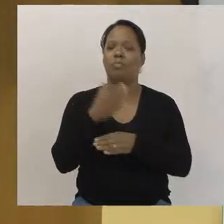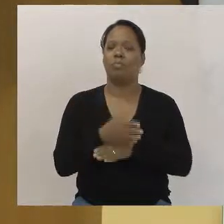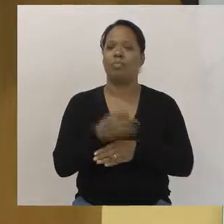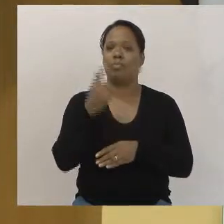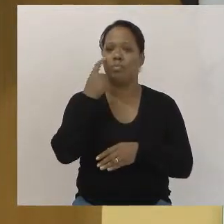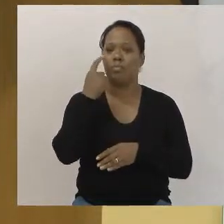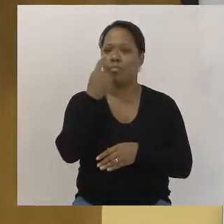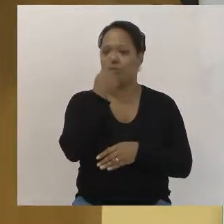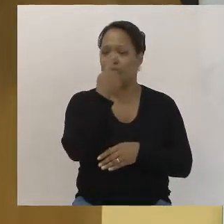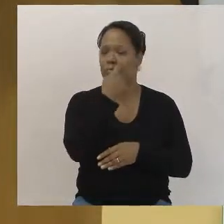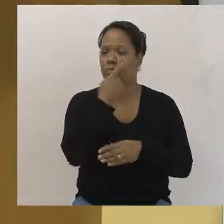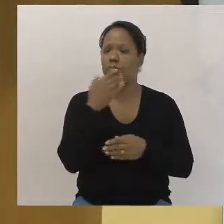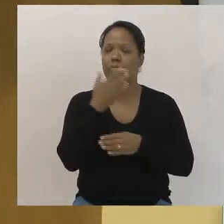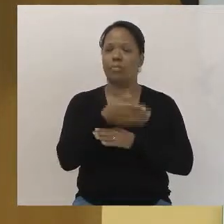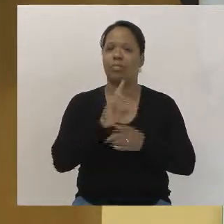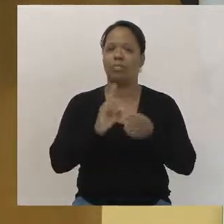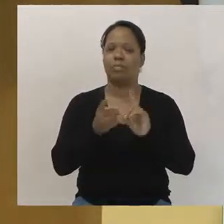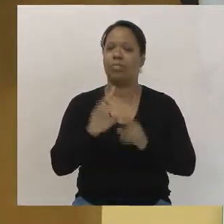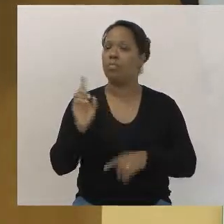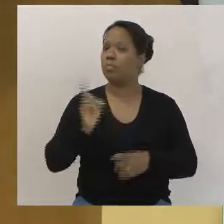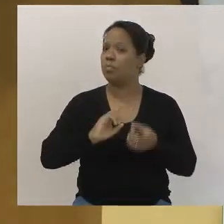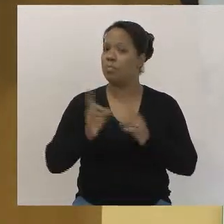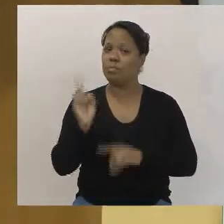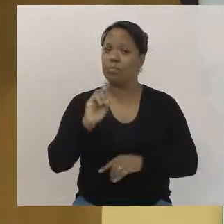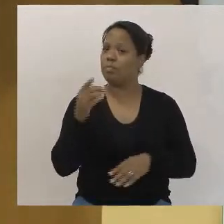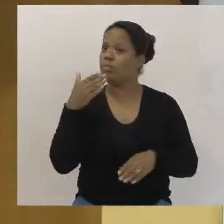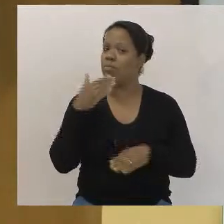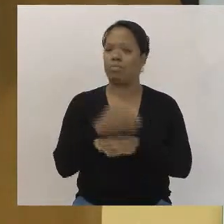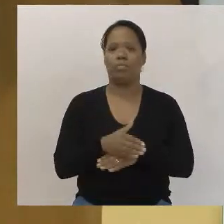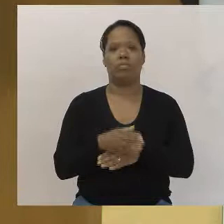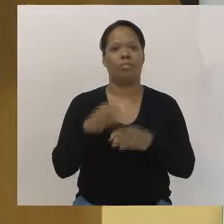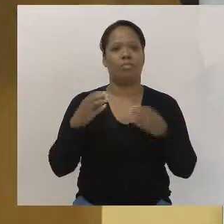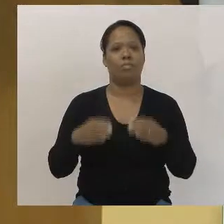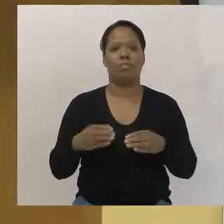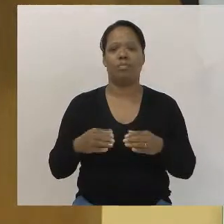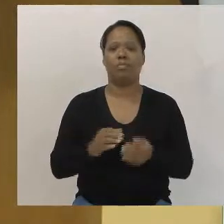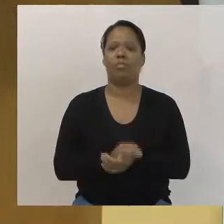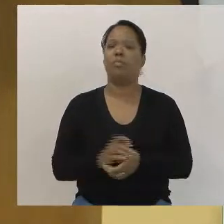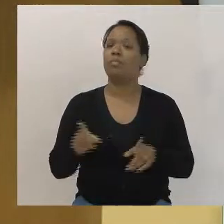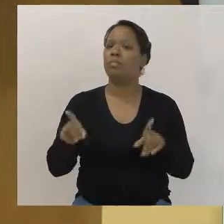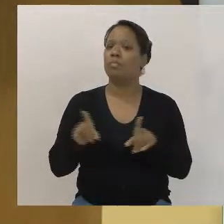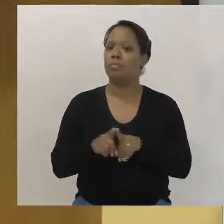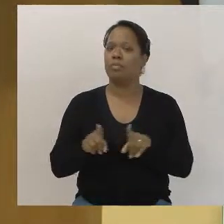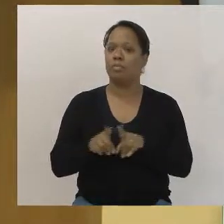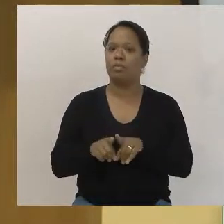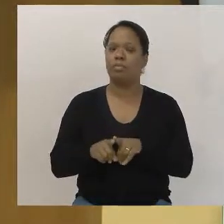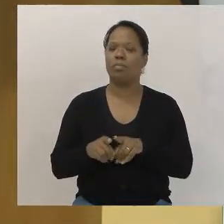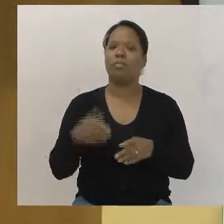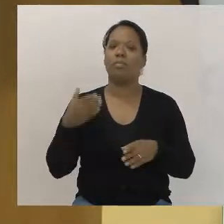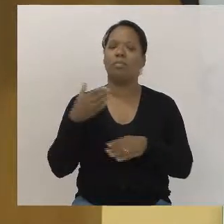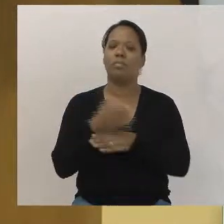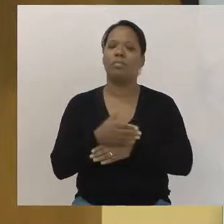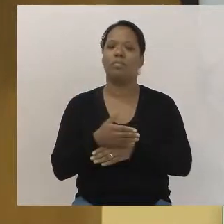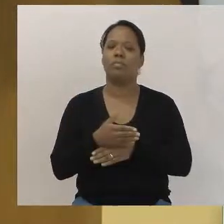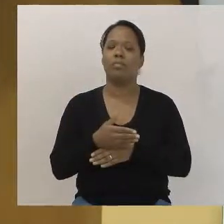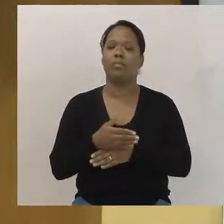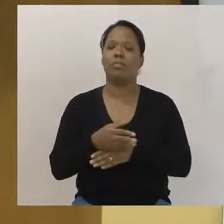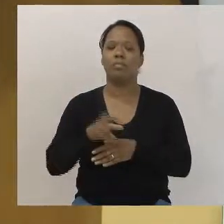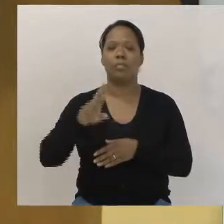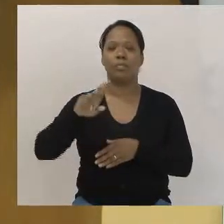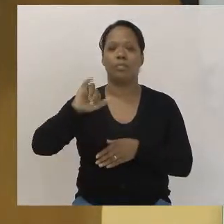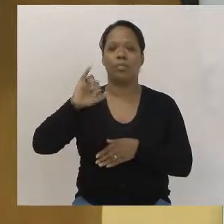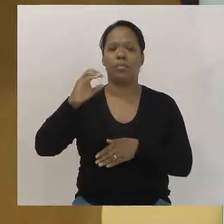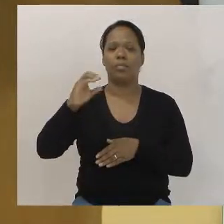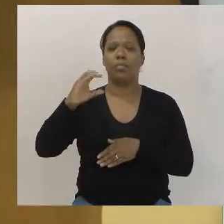meia lua é pela luta dutra não é acesso do bairro e também intelig também até no rio comprido